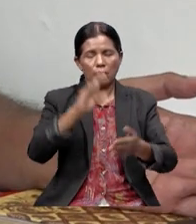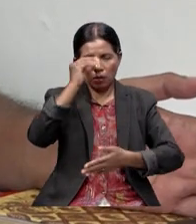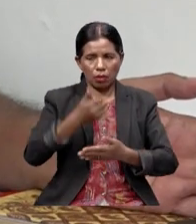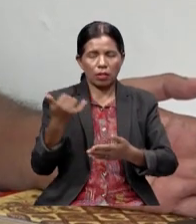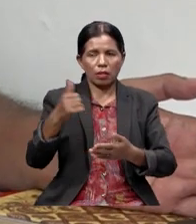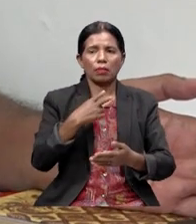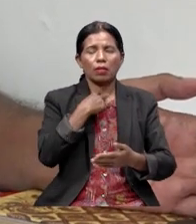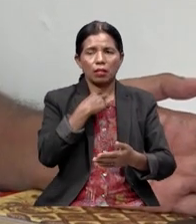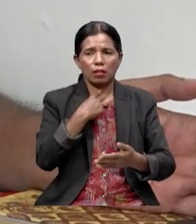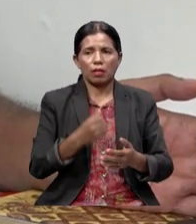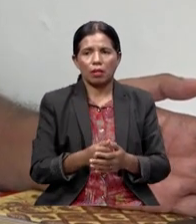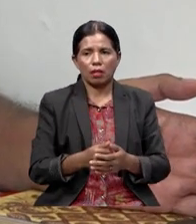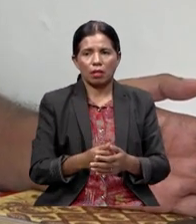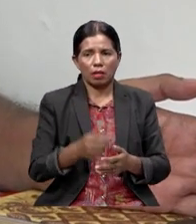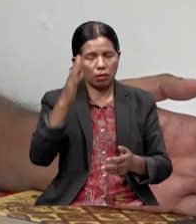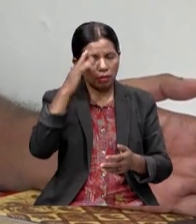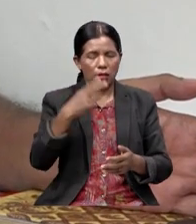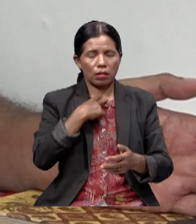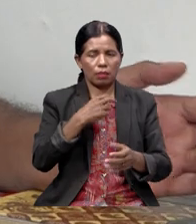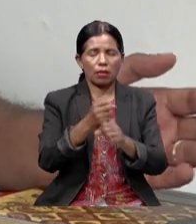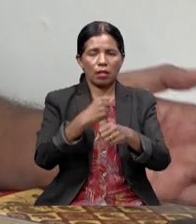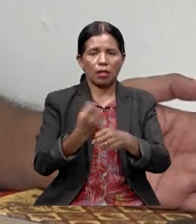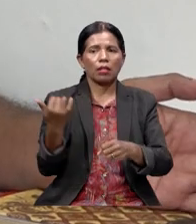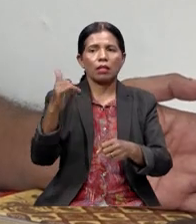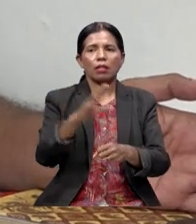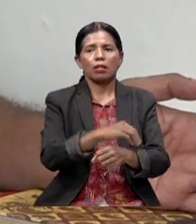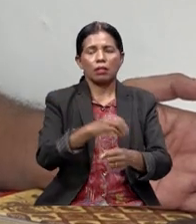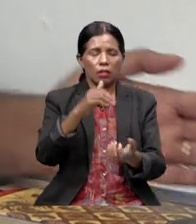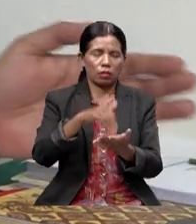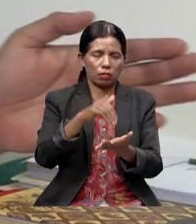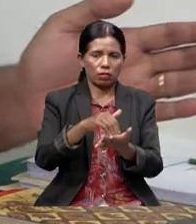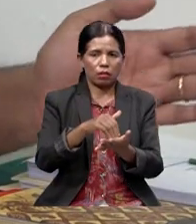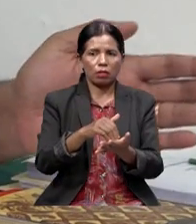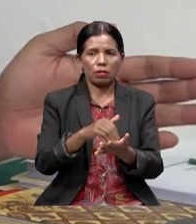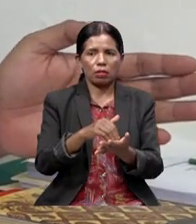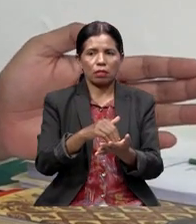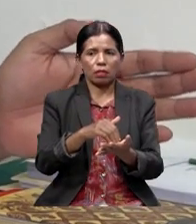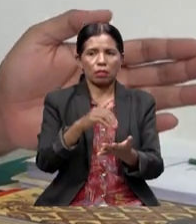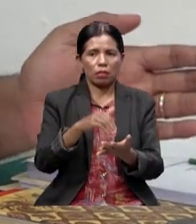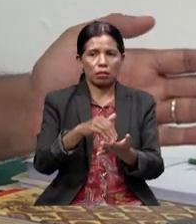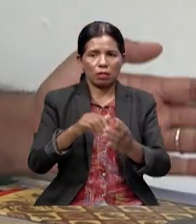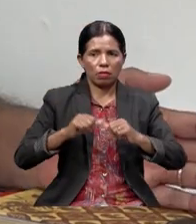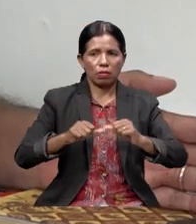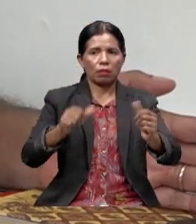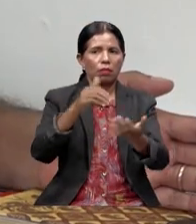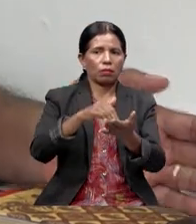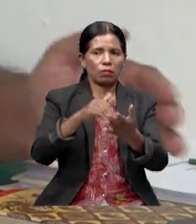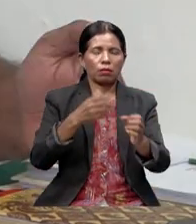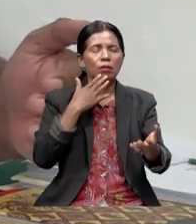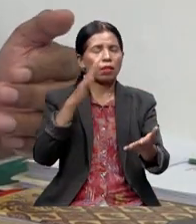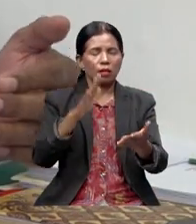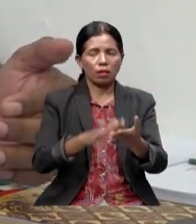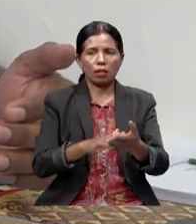bel stres ona dal rumo stres mas bel provoka sira se sira isturu hela anta sira kontinua sam sira isturu mos la dia